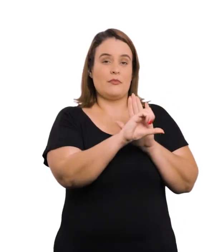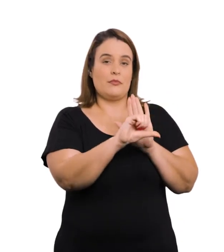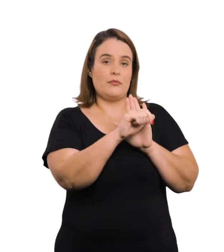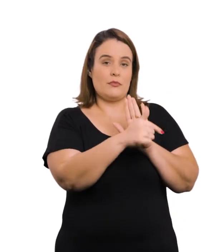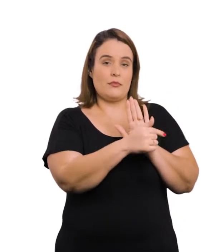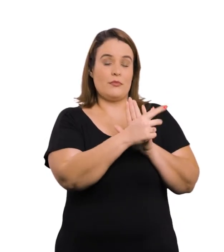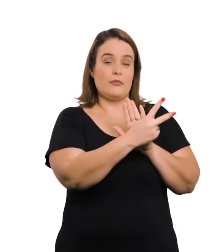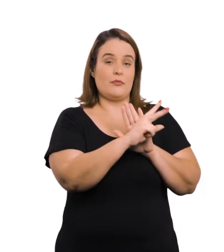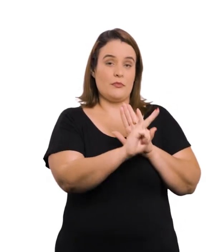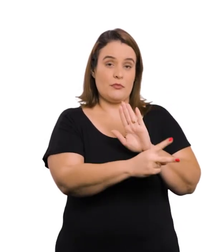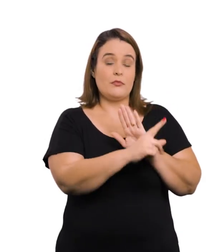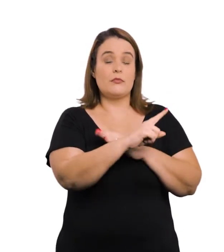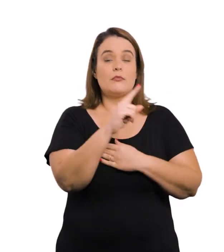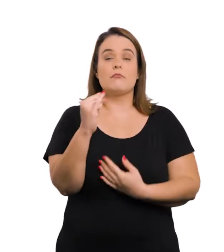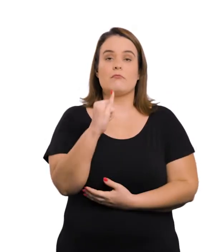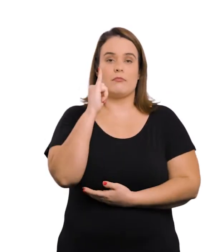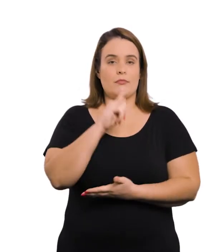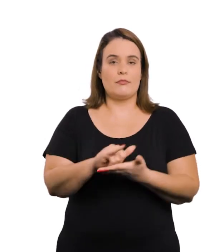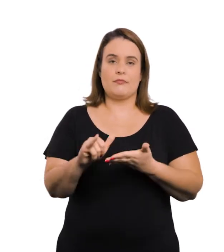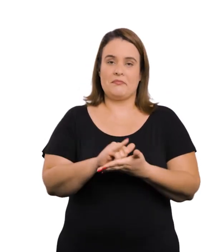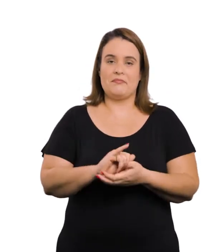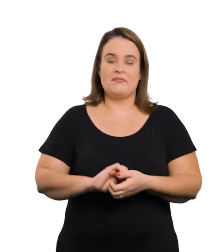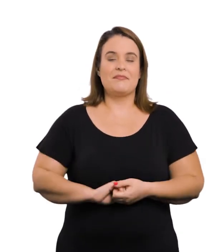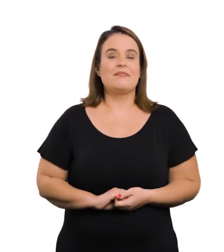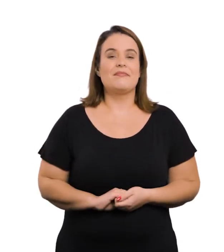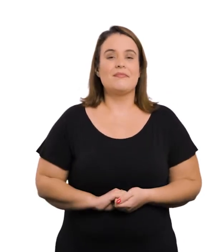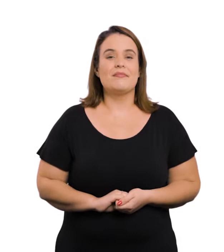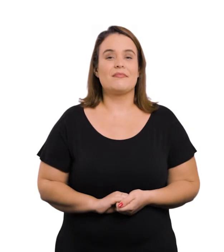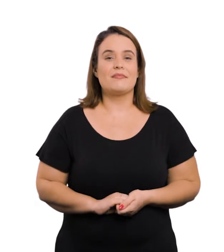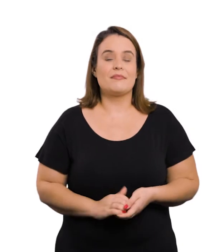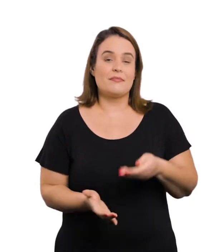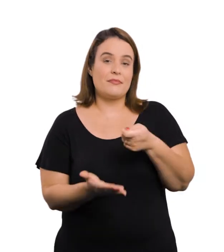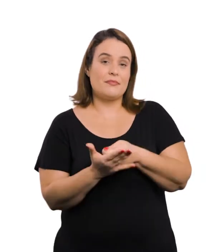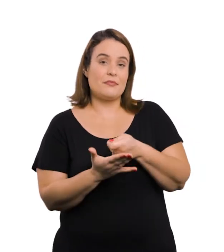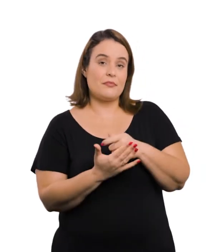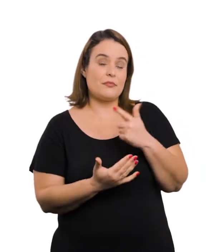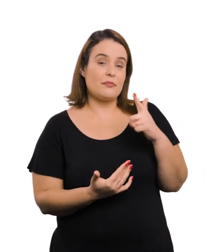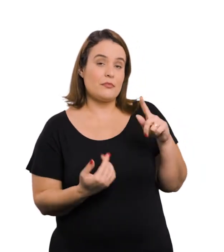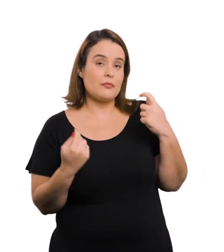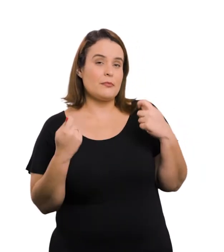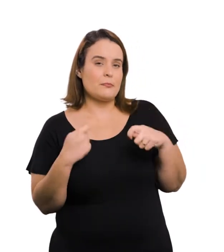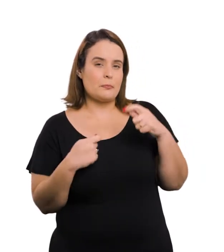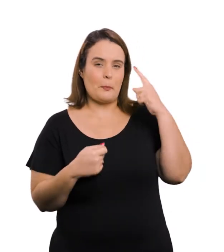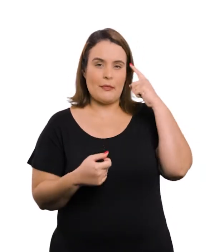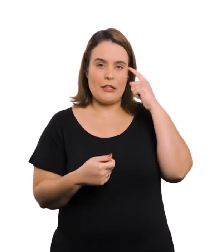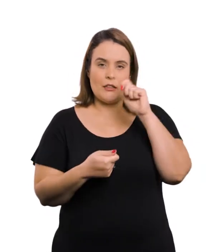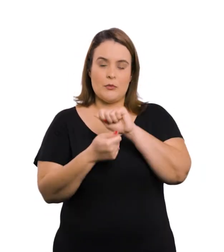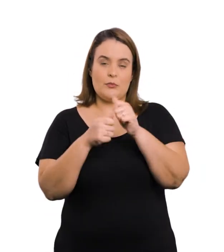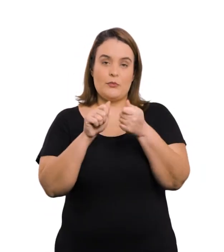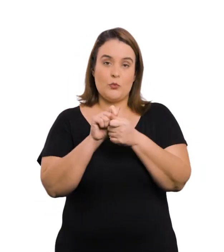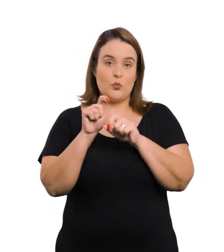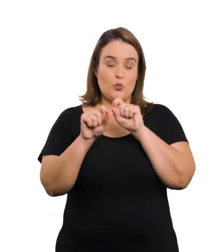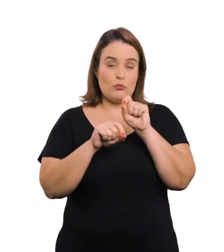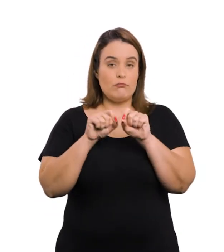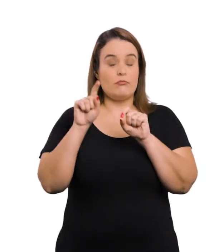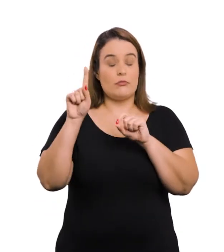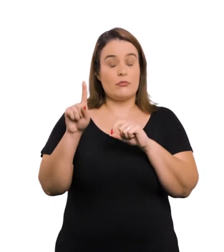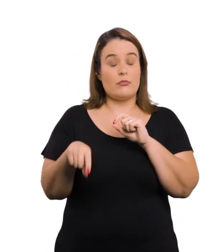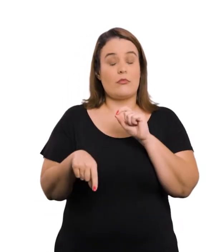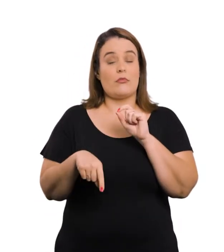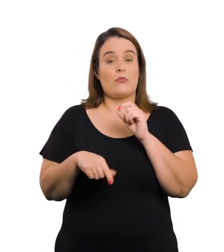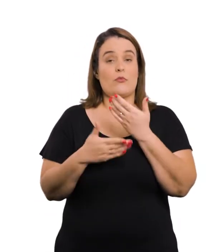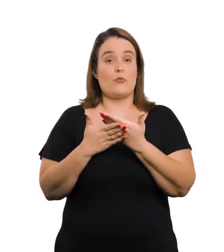2000, é uma importante estratégia nesse sentido. Outra exigência que deve ser flexibilizada é o nível